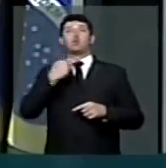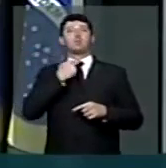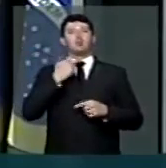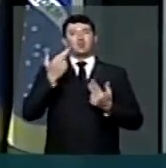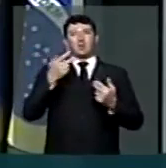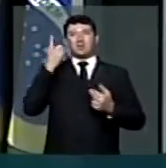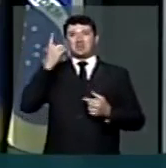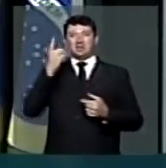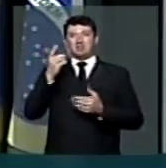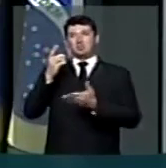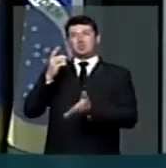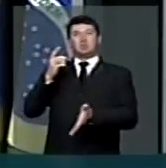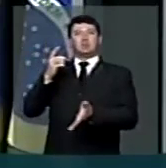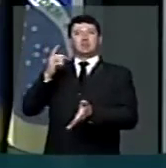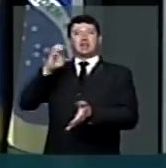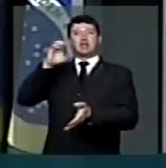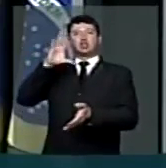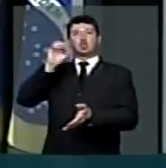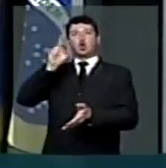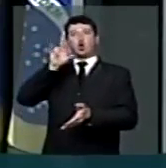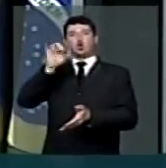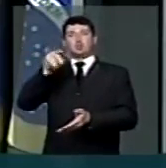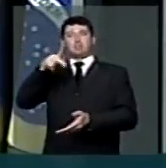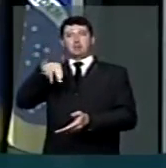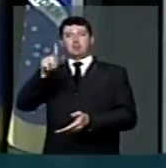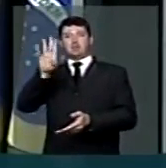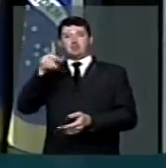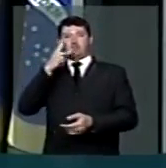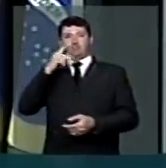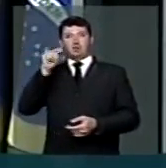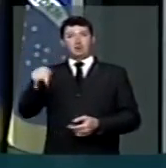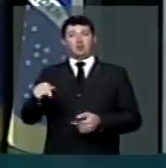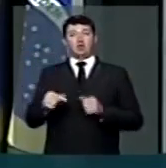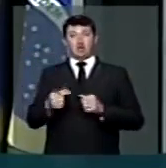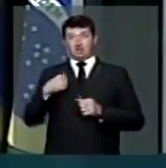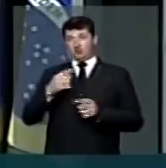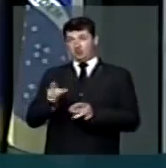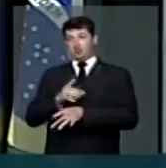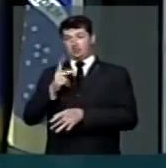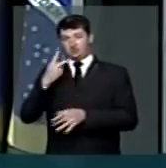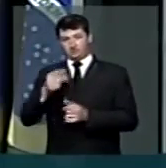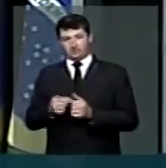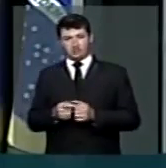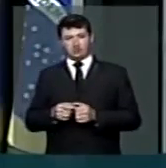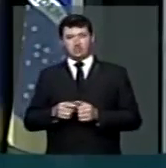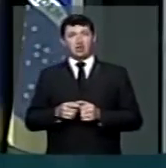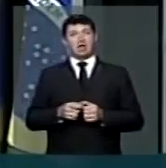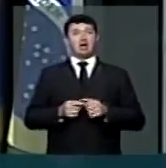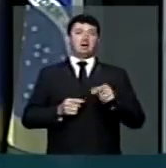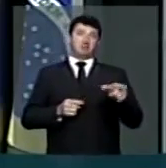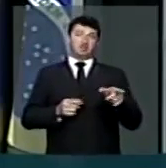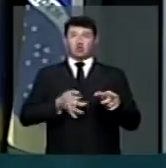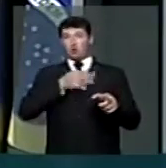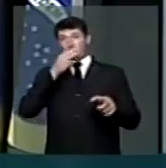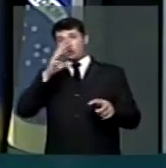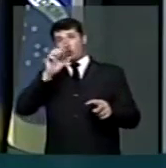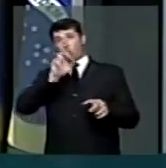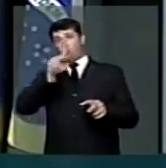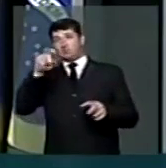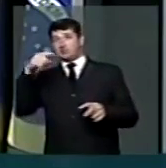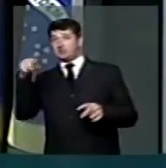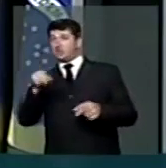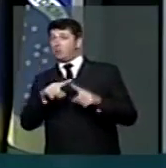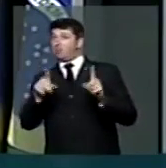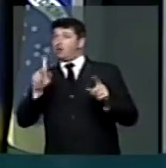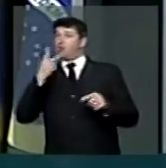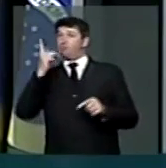deputado Francisco Scorsi, do PMDB, chegou a levantar após a minha fala. Você comentou sobre corrupção, mas não falou